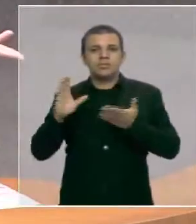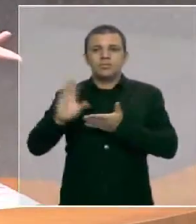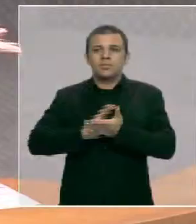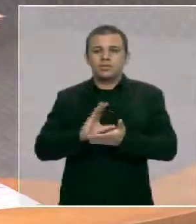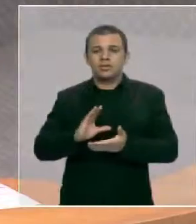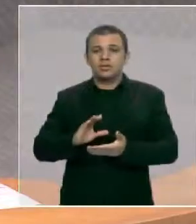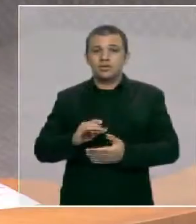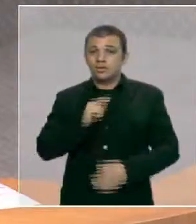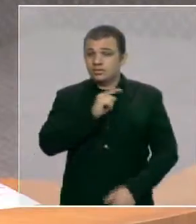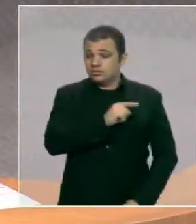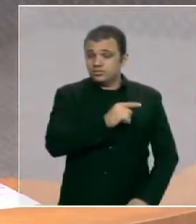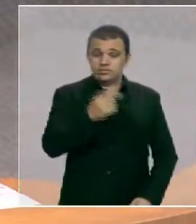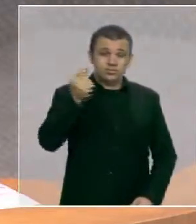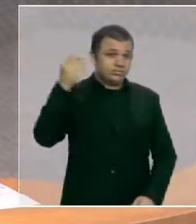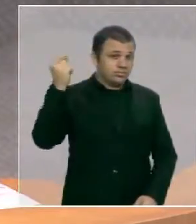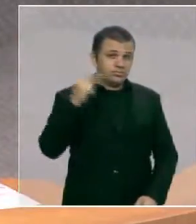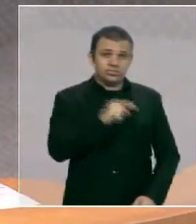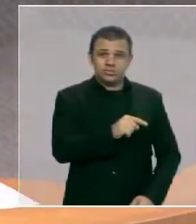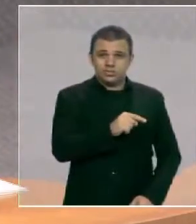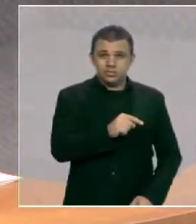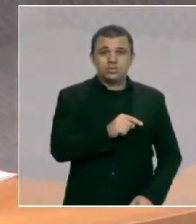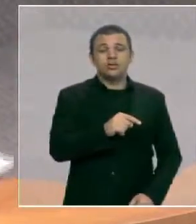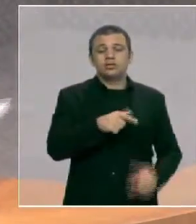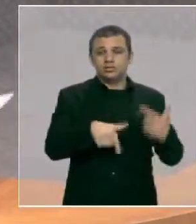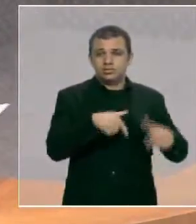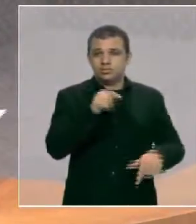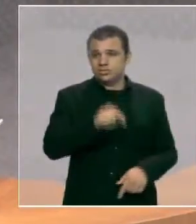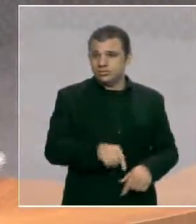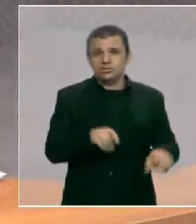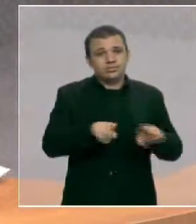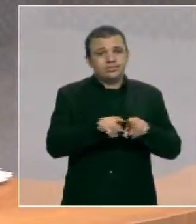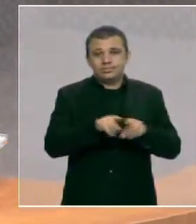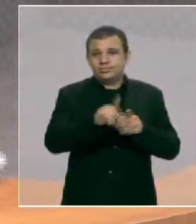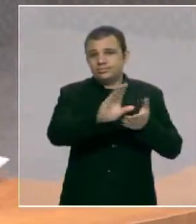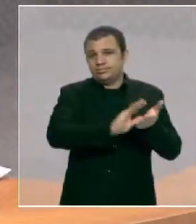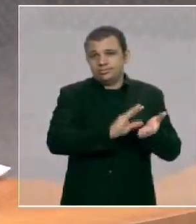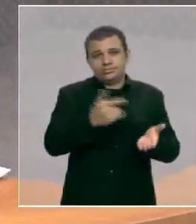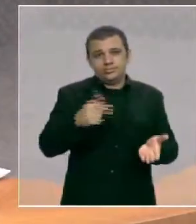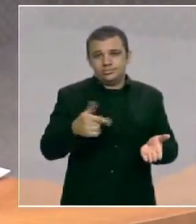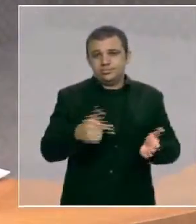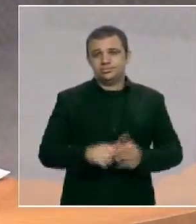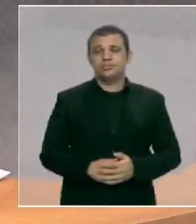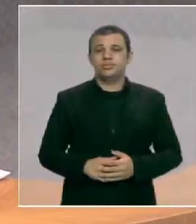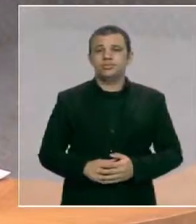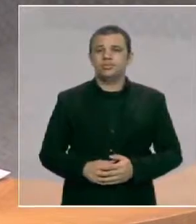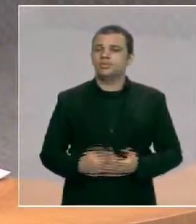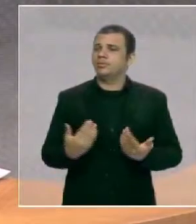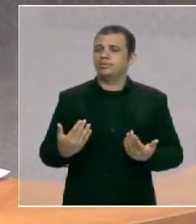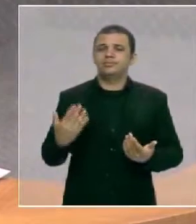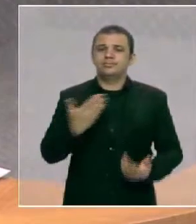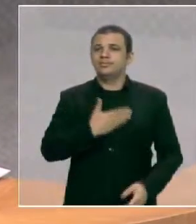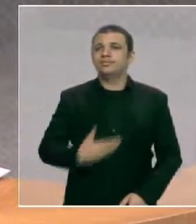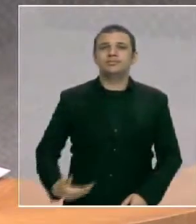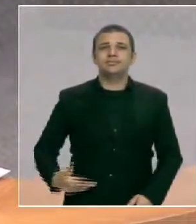emendas. O governo, ele é tão surreal, esse governo.